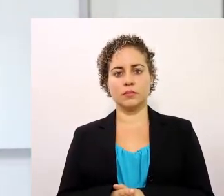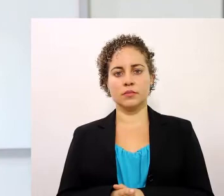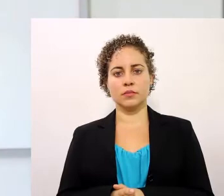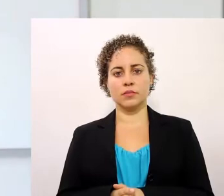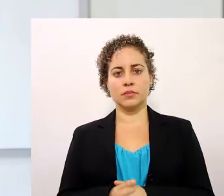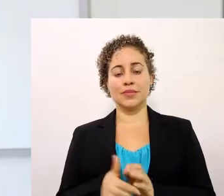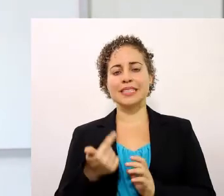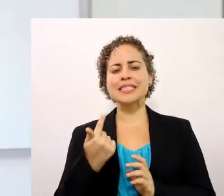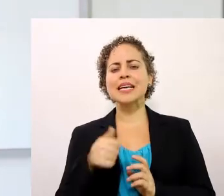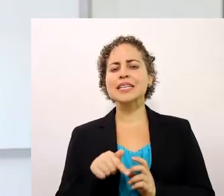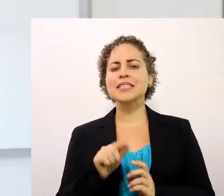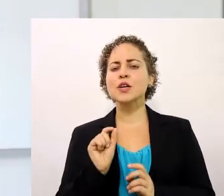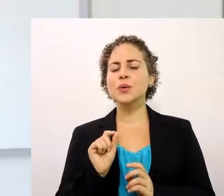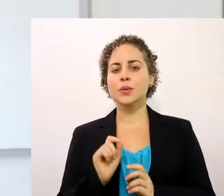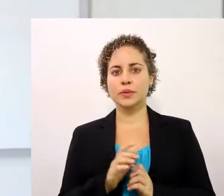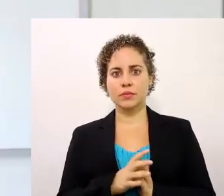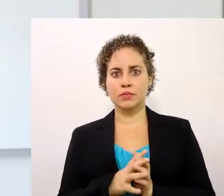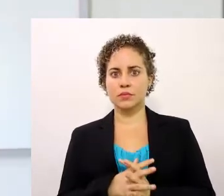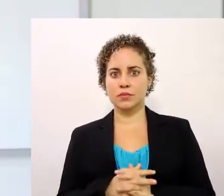17 o quê?